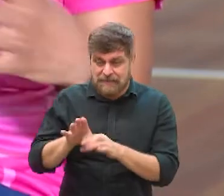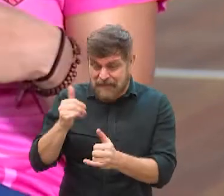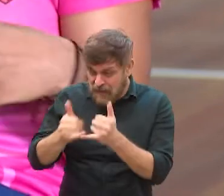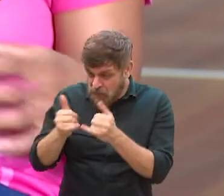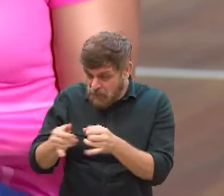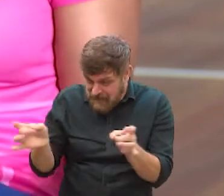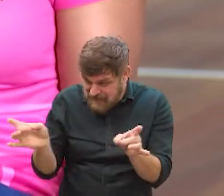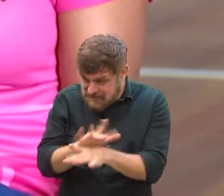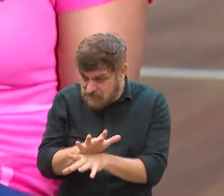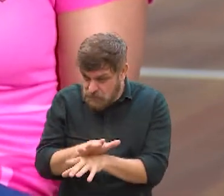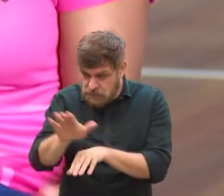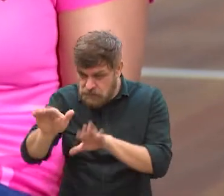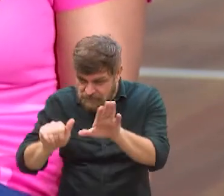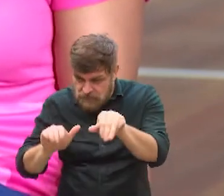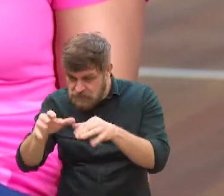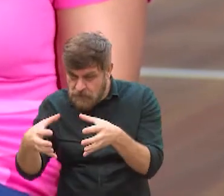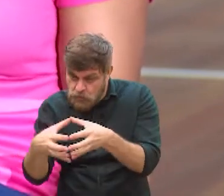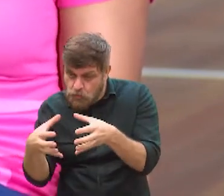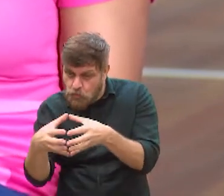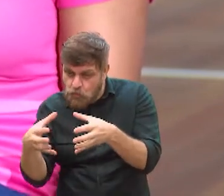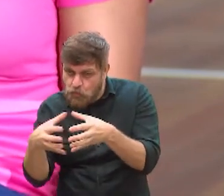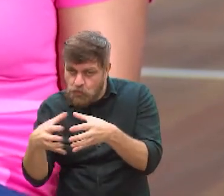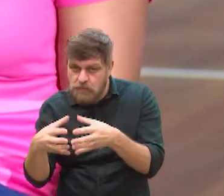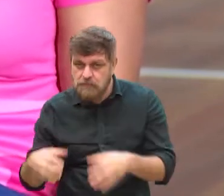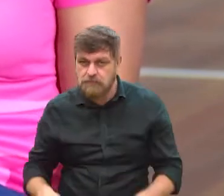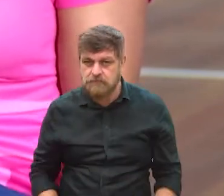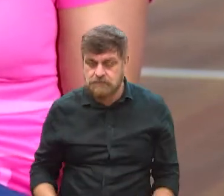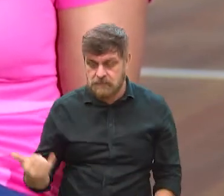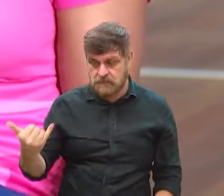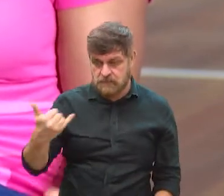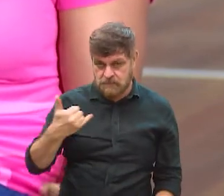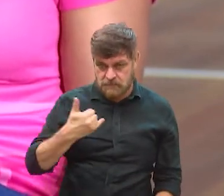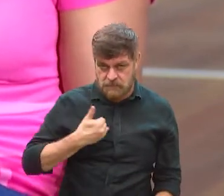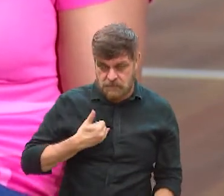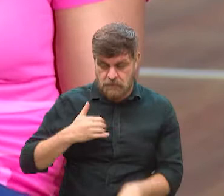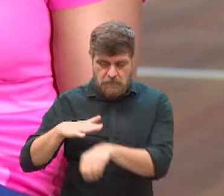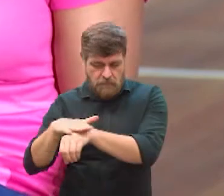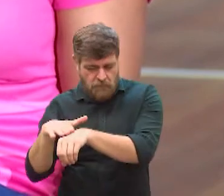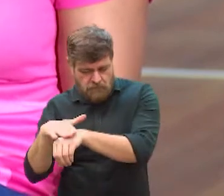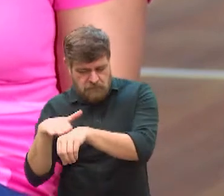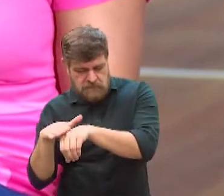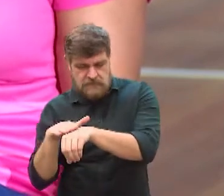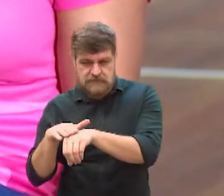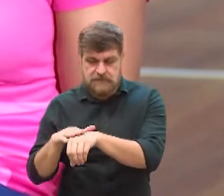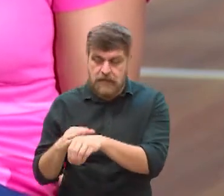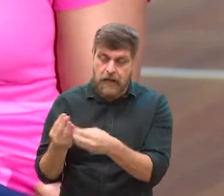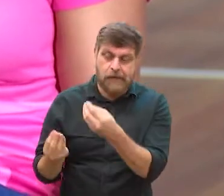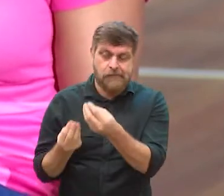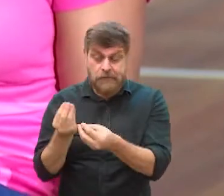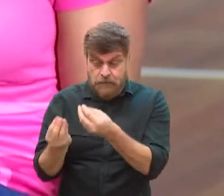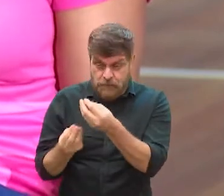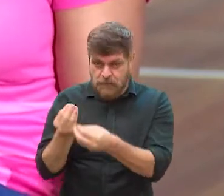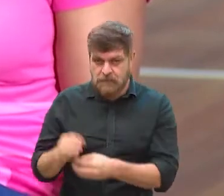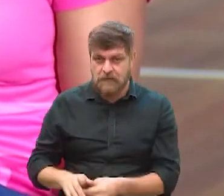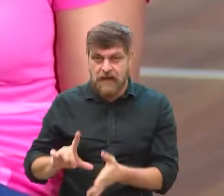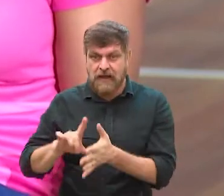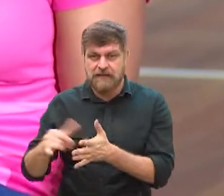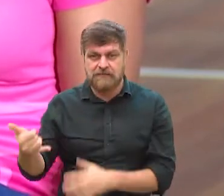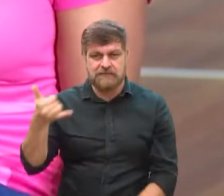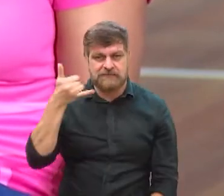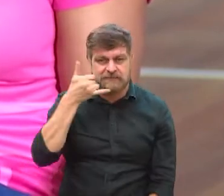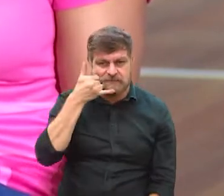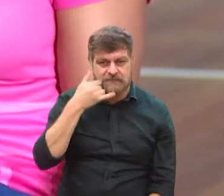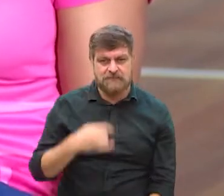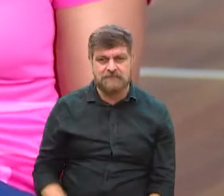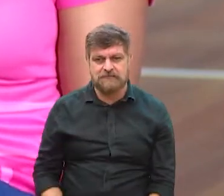na época com algumas outras jogadoras e falou, vou conversar aqui, ver como é que tá, tudo, e eu volto a ligar